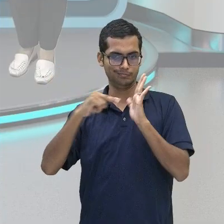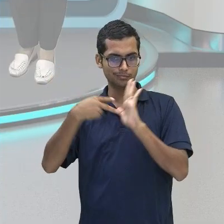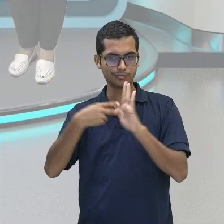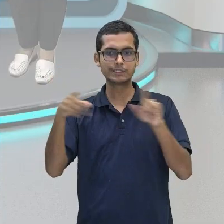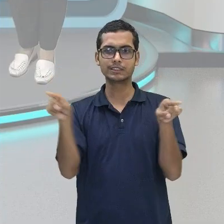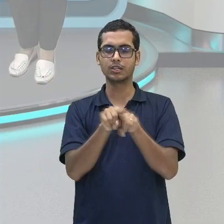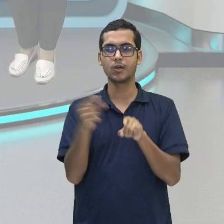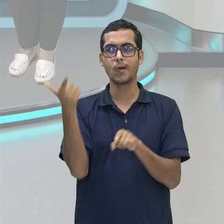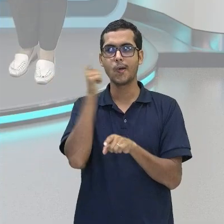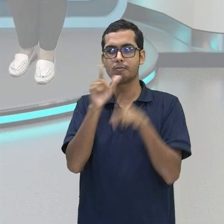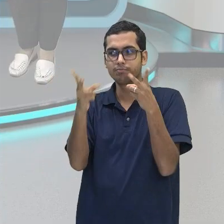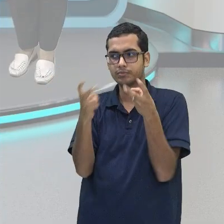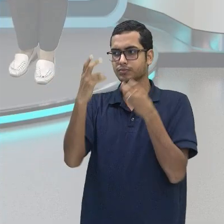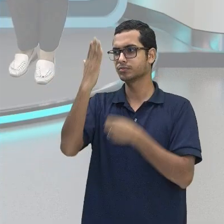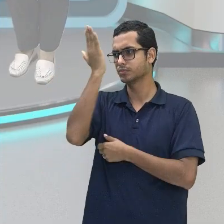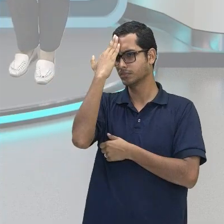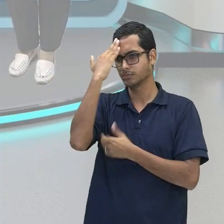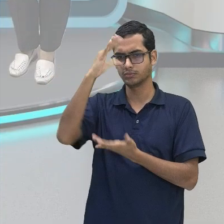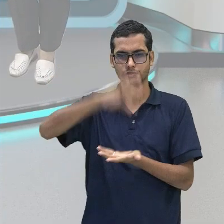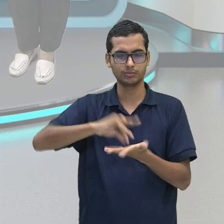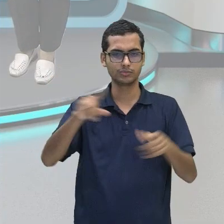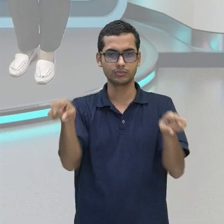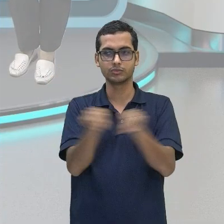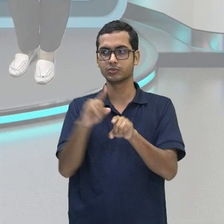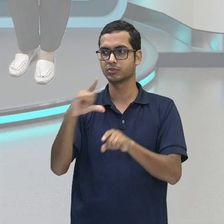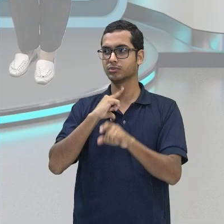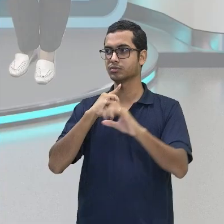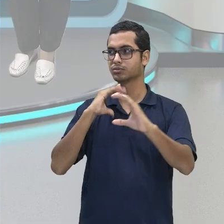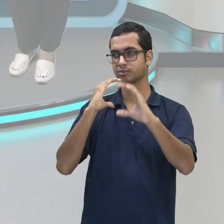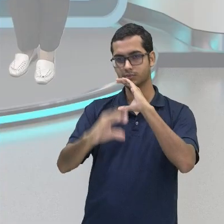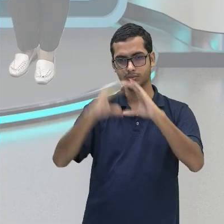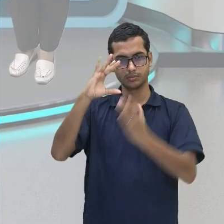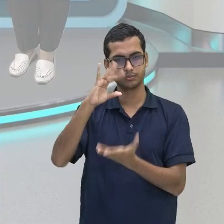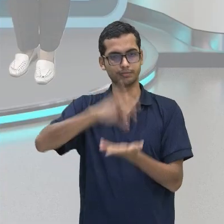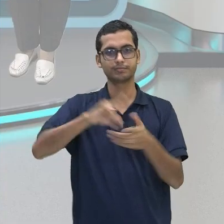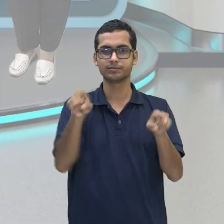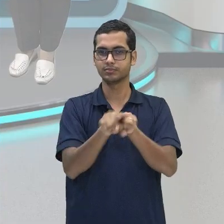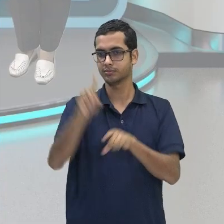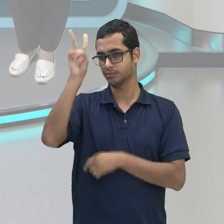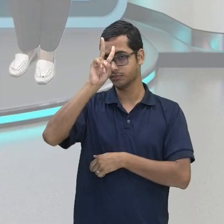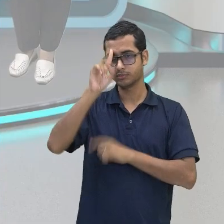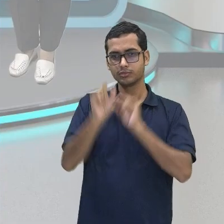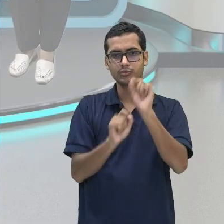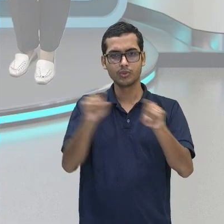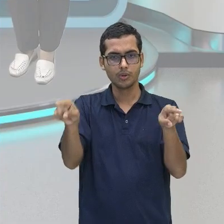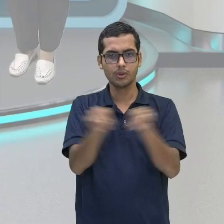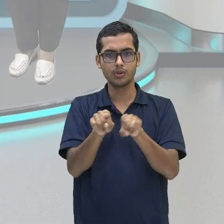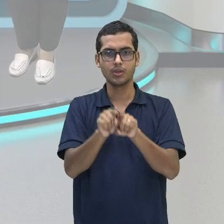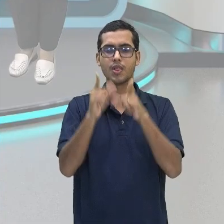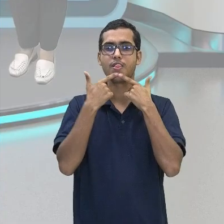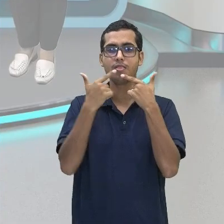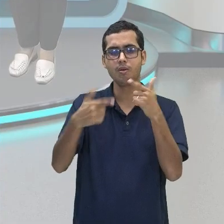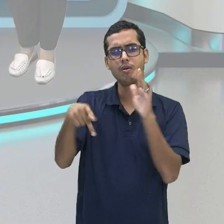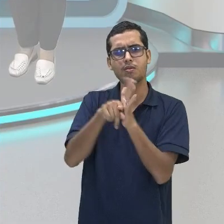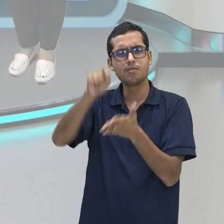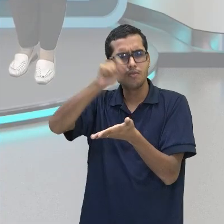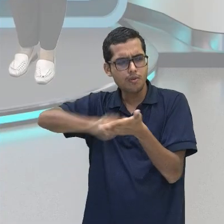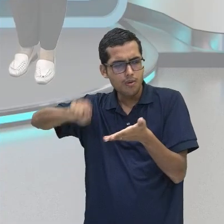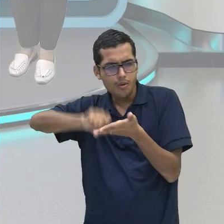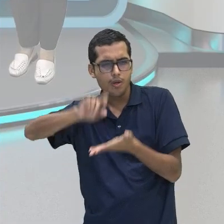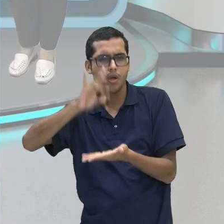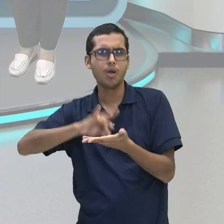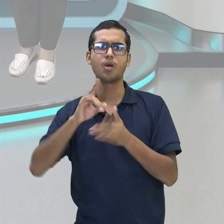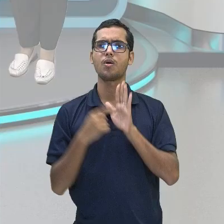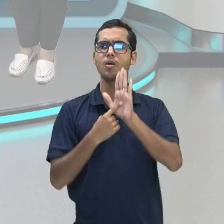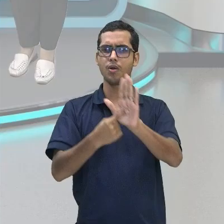mas tem uma significação. E além disso, vamos nos lembrar também que A linguagem escrita é aquela que